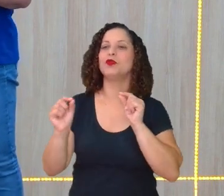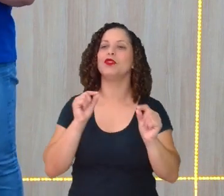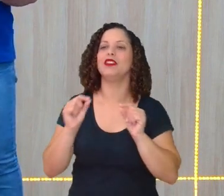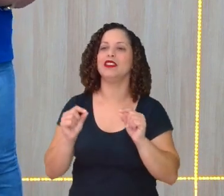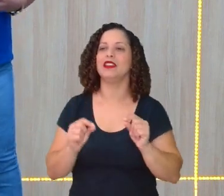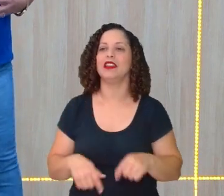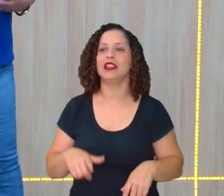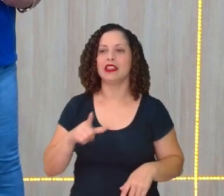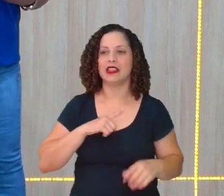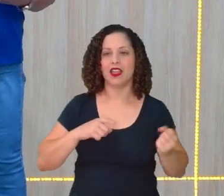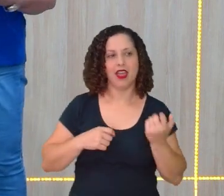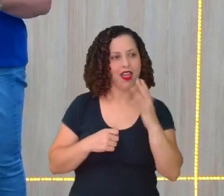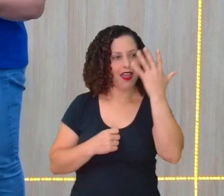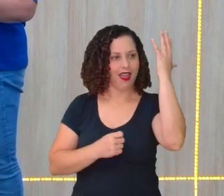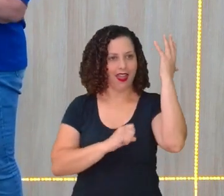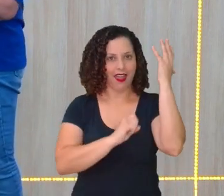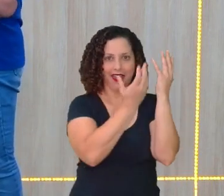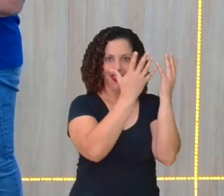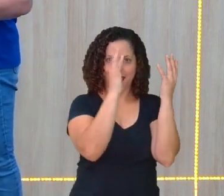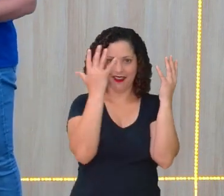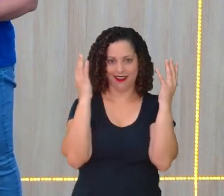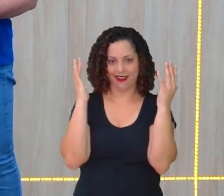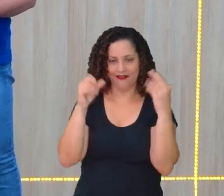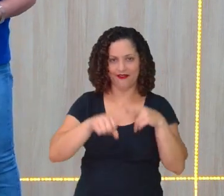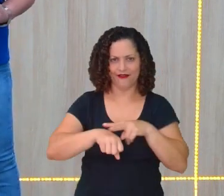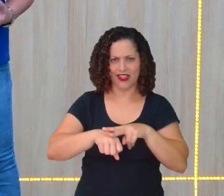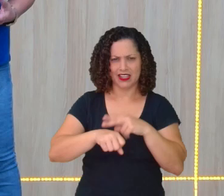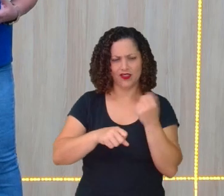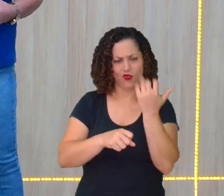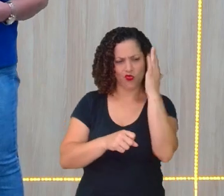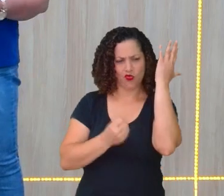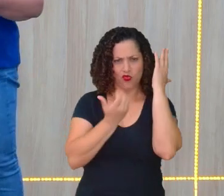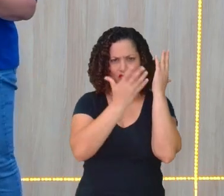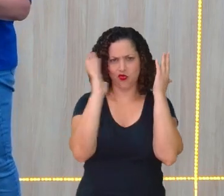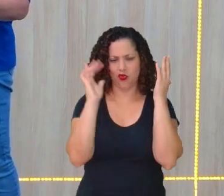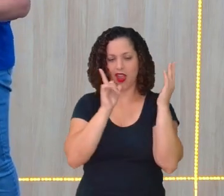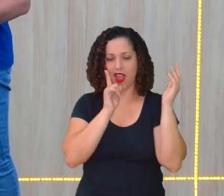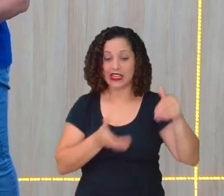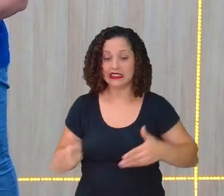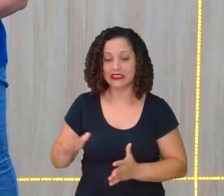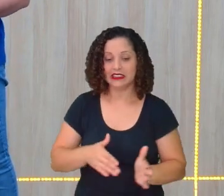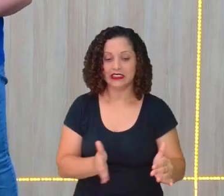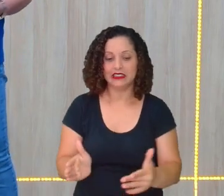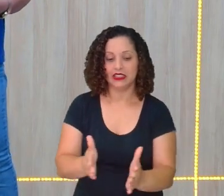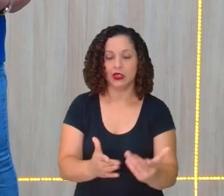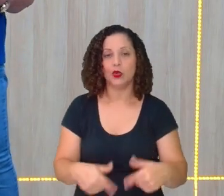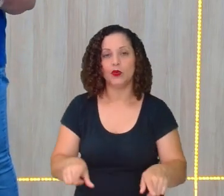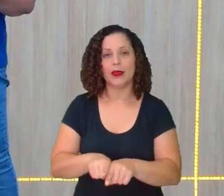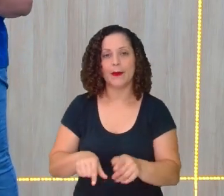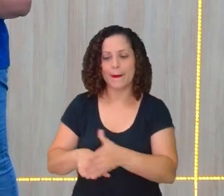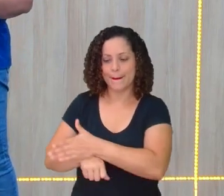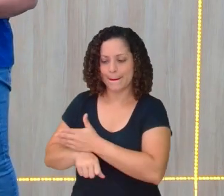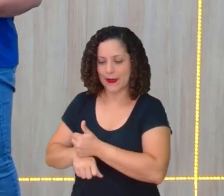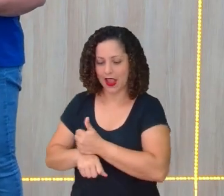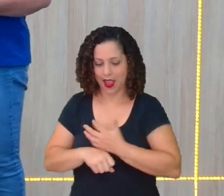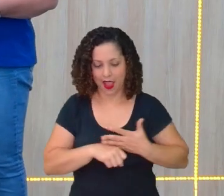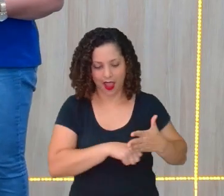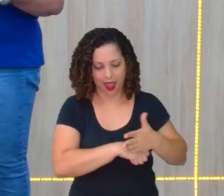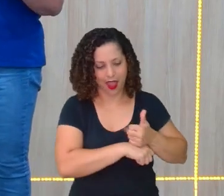Jardim Botânico, já conversamos a respeito dos rios, já falamos a respeito das praças, né, como